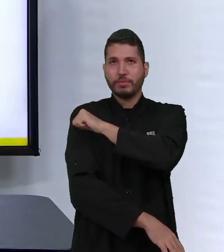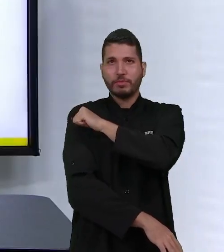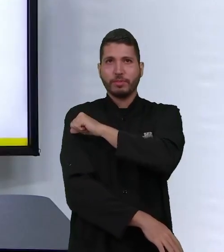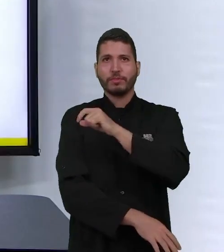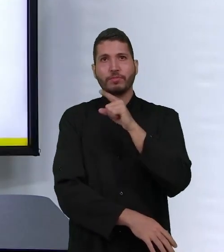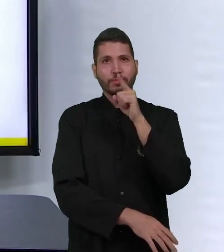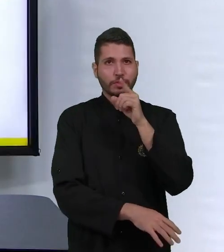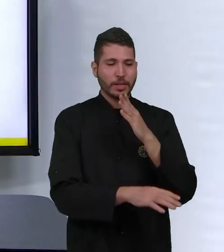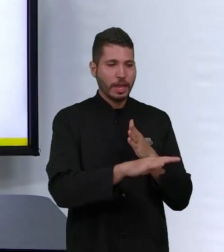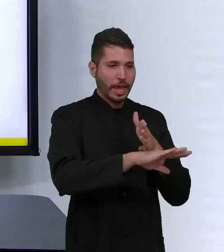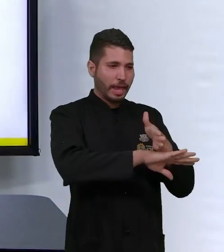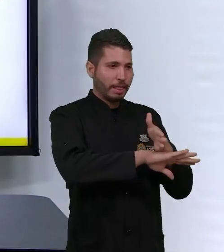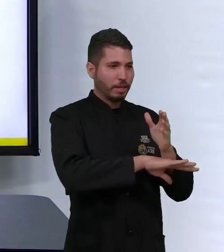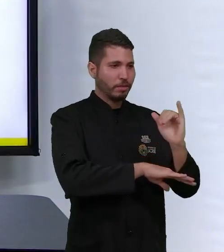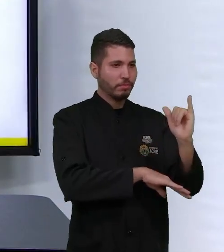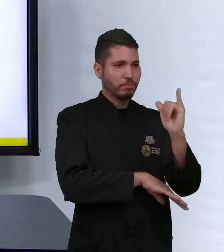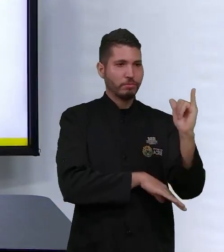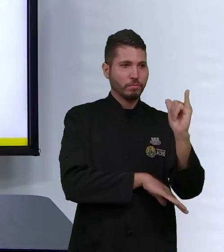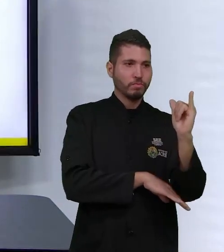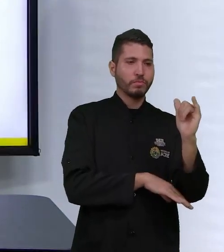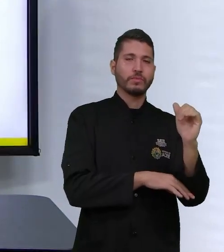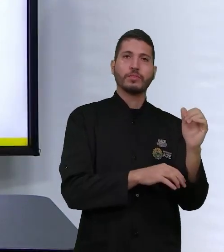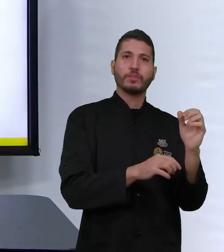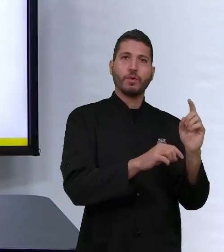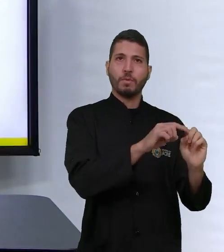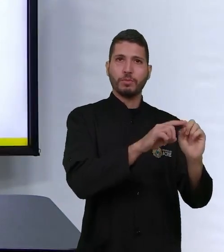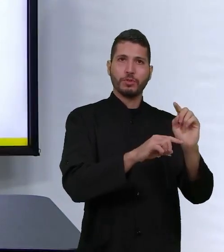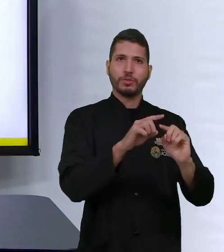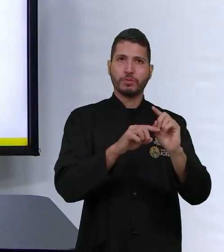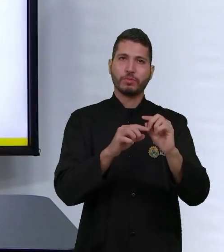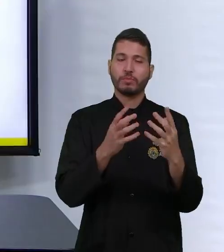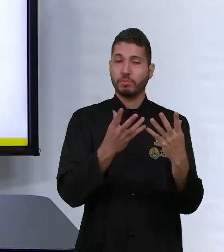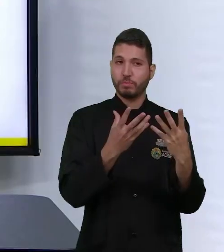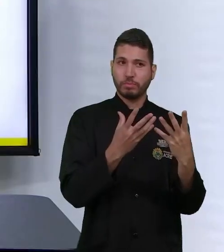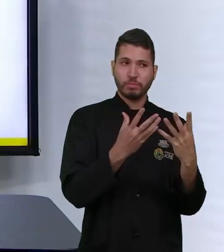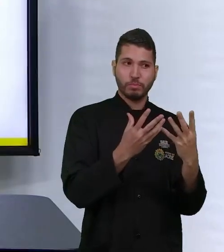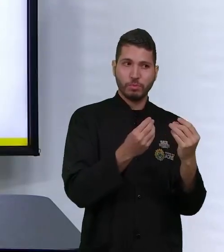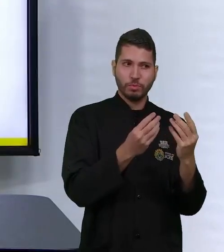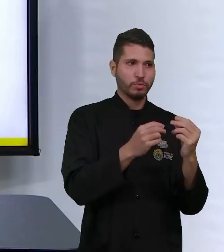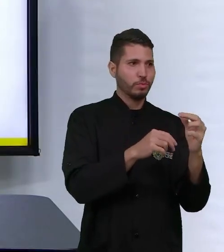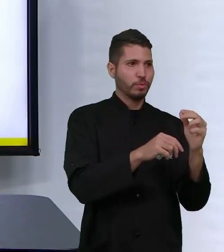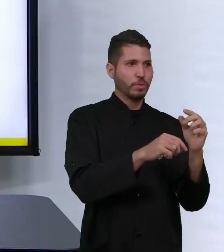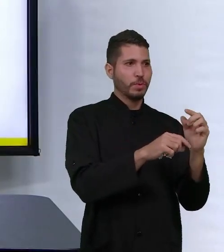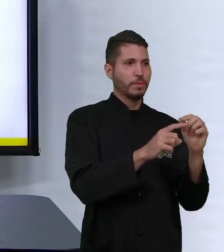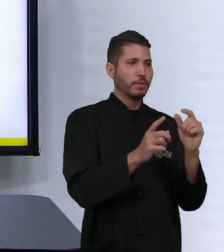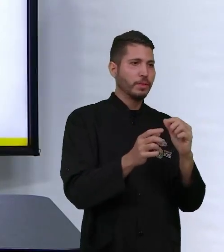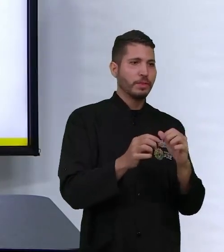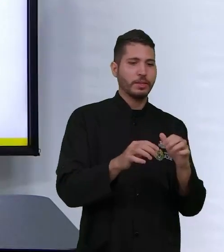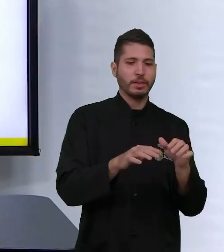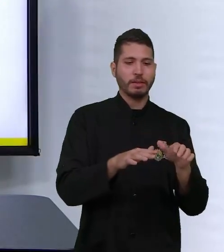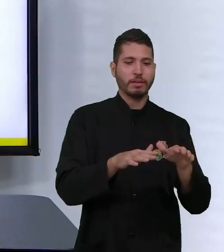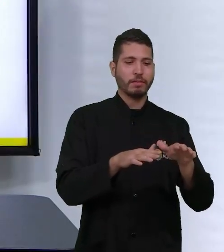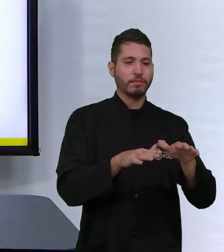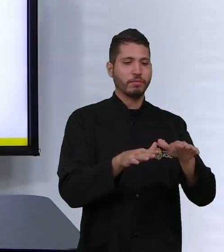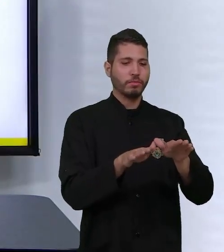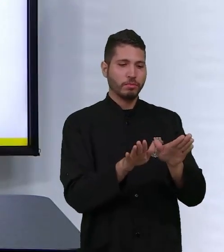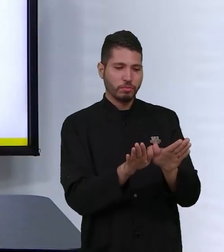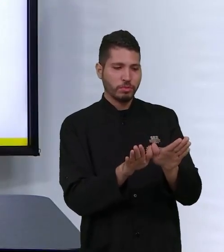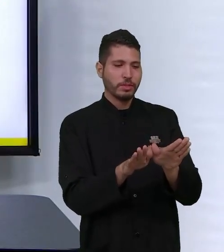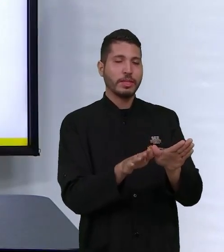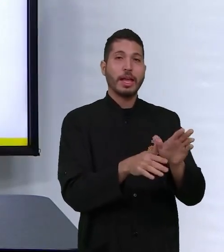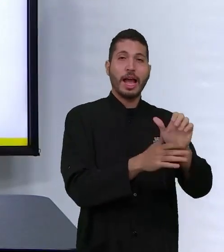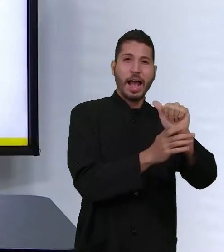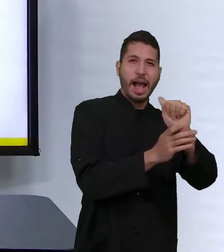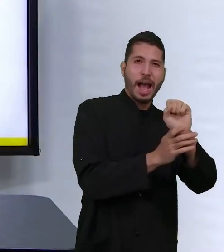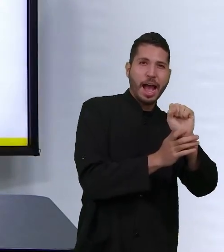dentro do avião, ele é composto por várias peças. Tem a turbina, tem a cabine, tem a asa, tem os corredores, tem